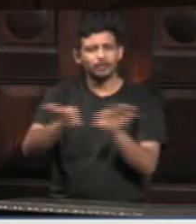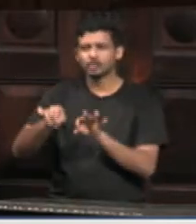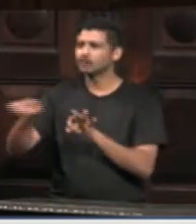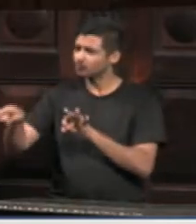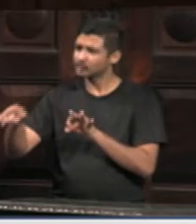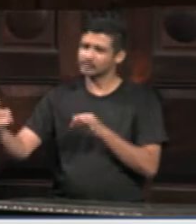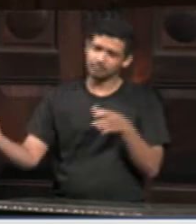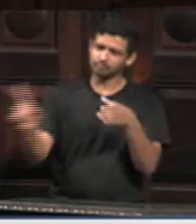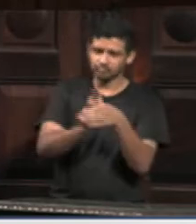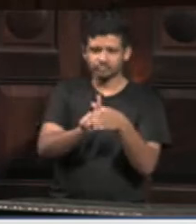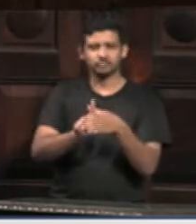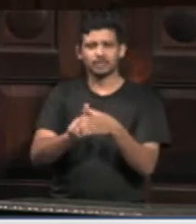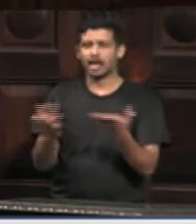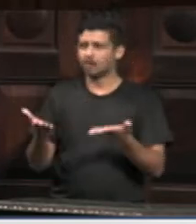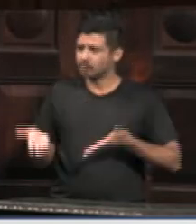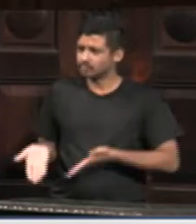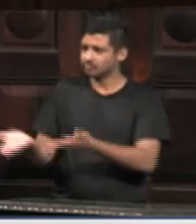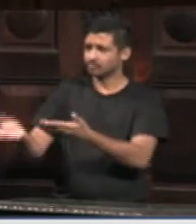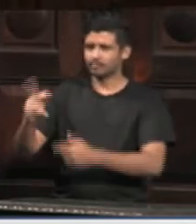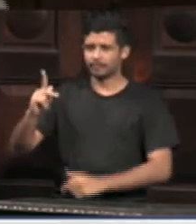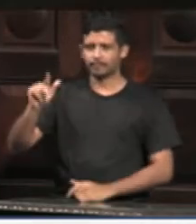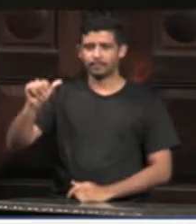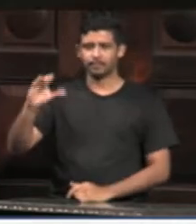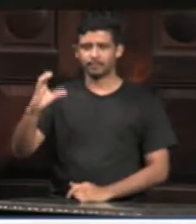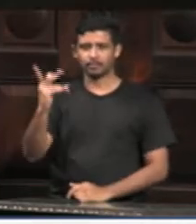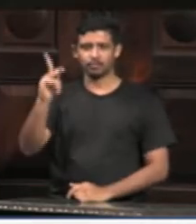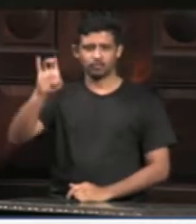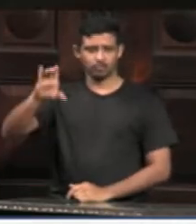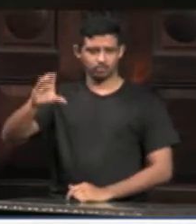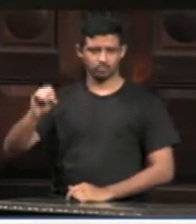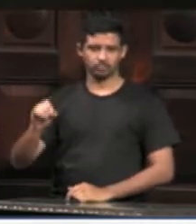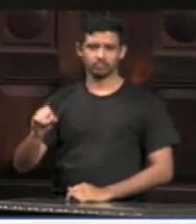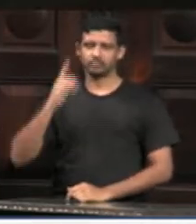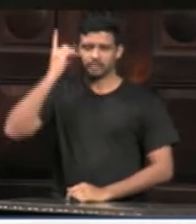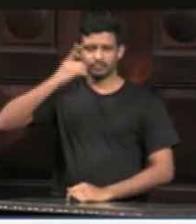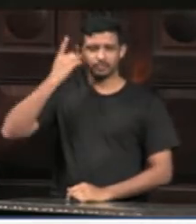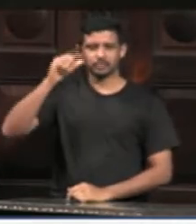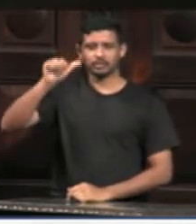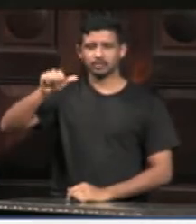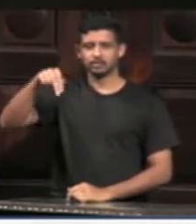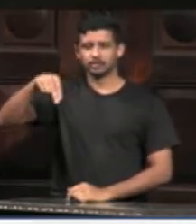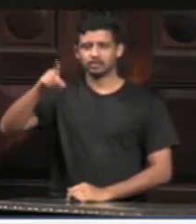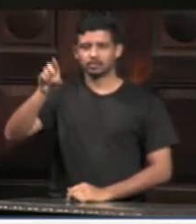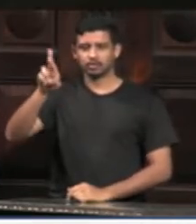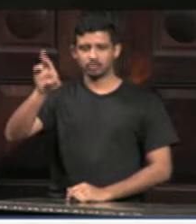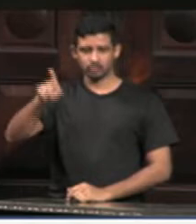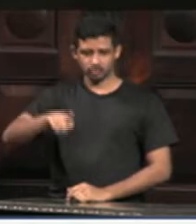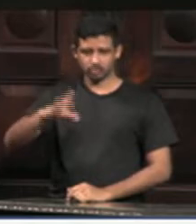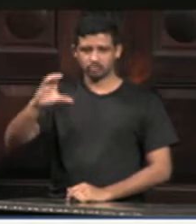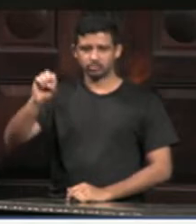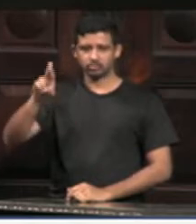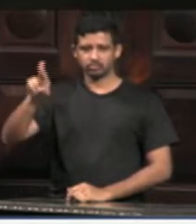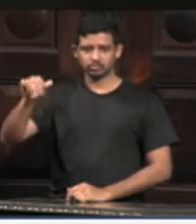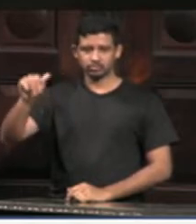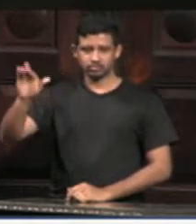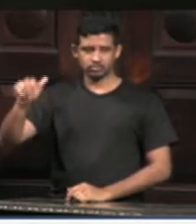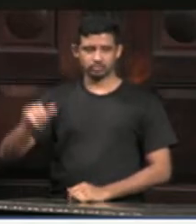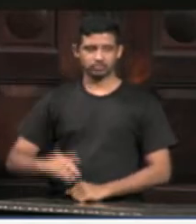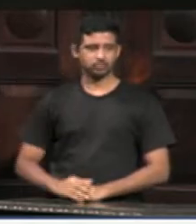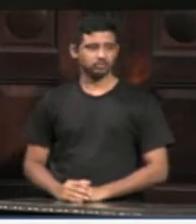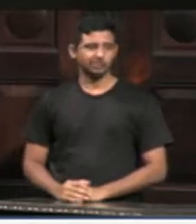essa casa. Passo a palavra ao deputado Márcio Pacheco. Deputado André Correia, eu fiz questão de pedir a Vossa Excelência uma